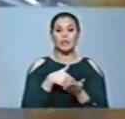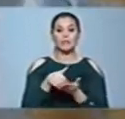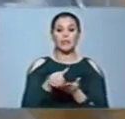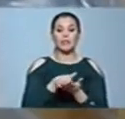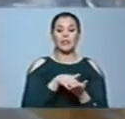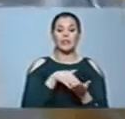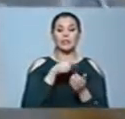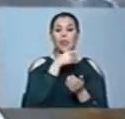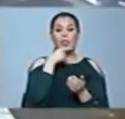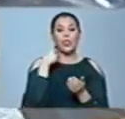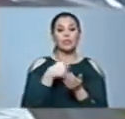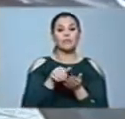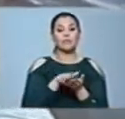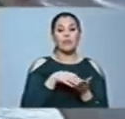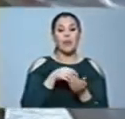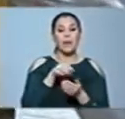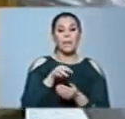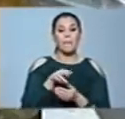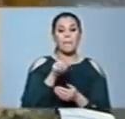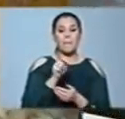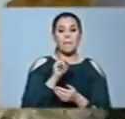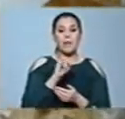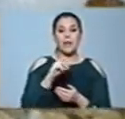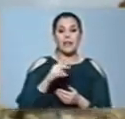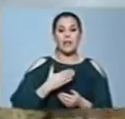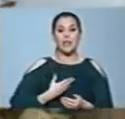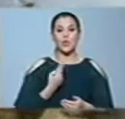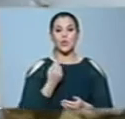vai reduzir mais celebrados moço